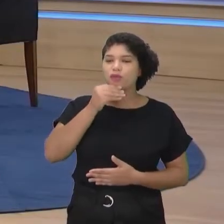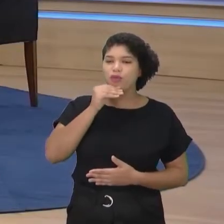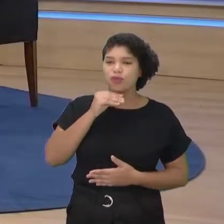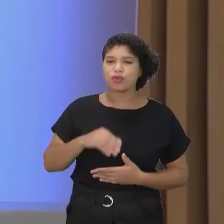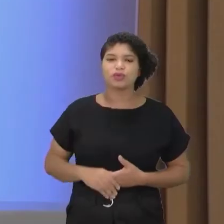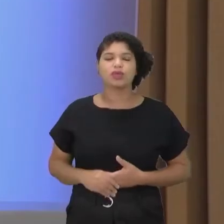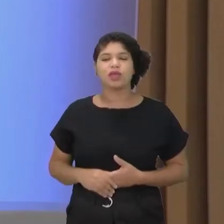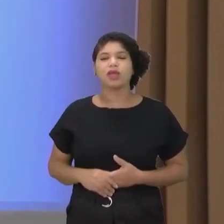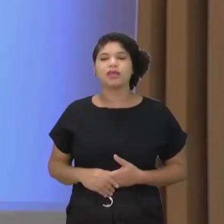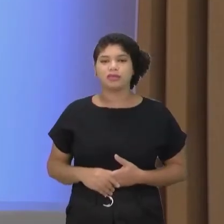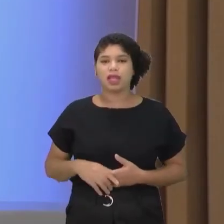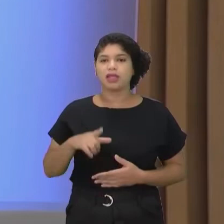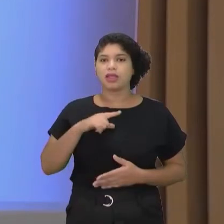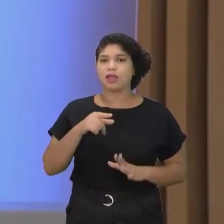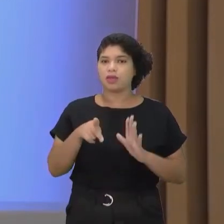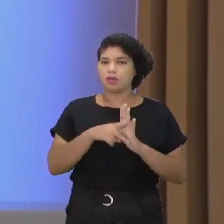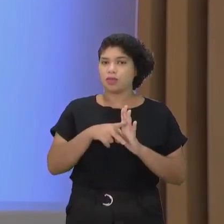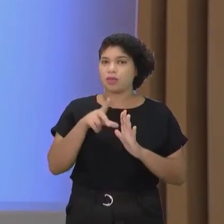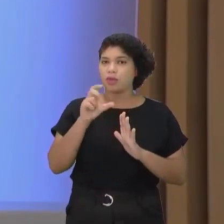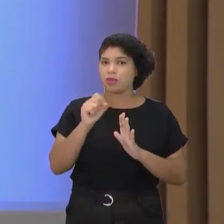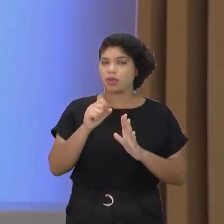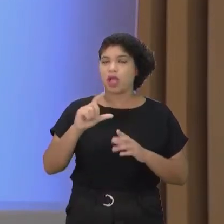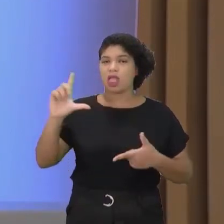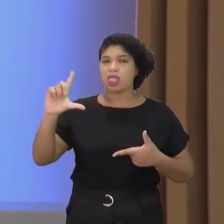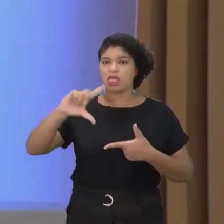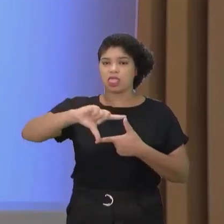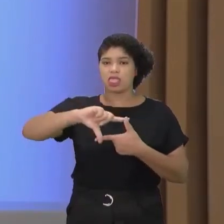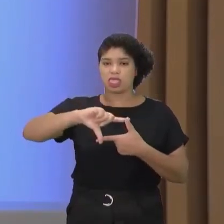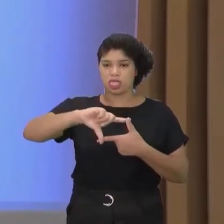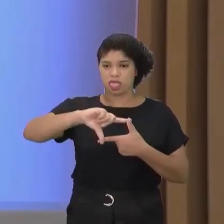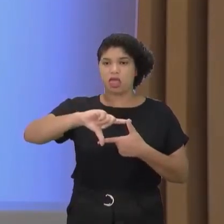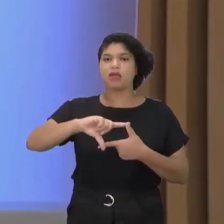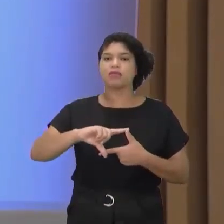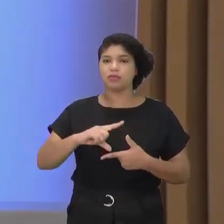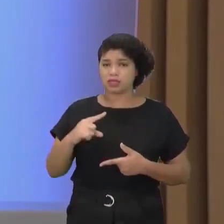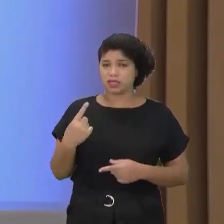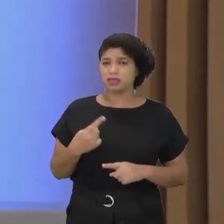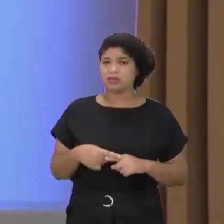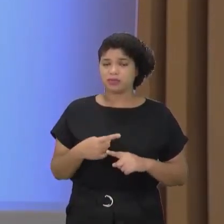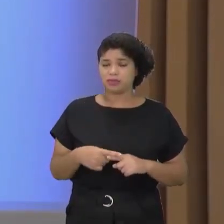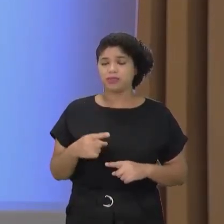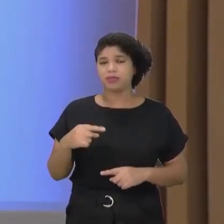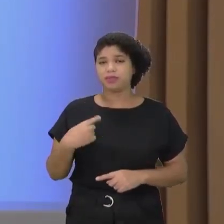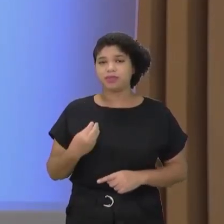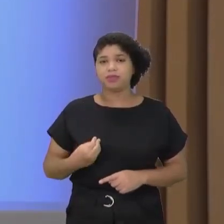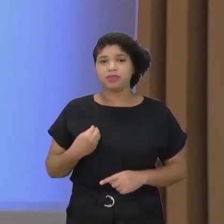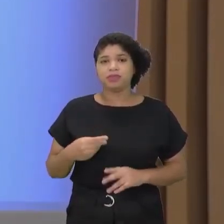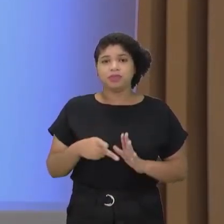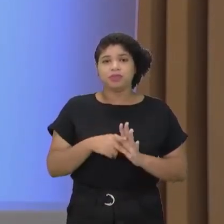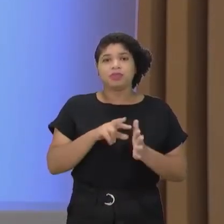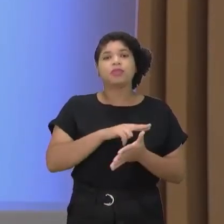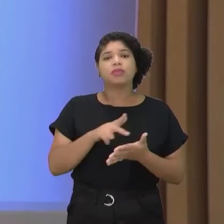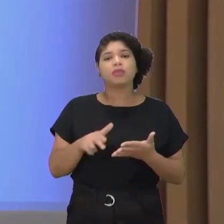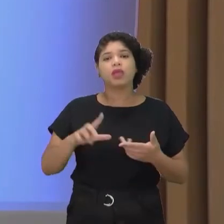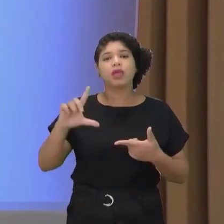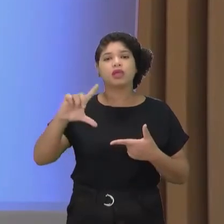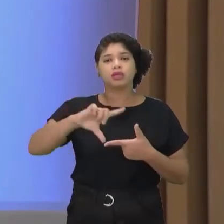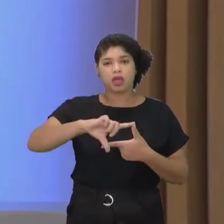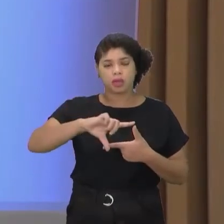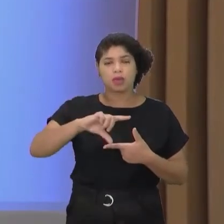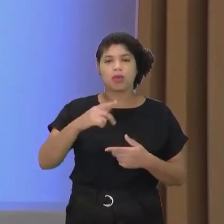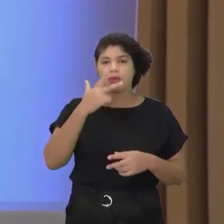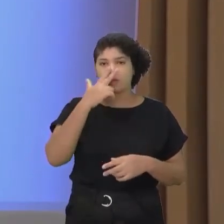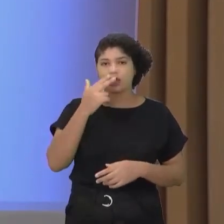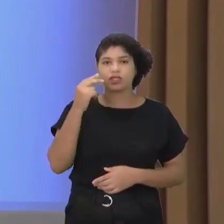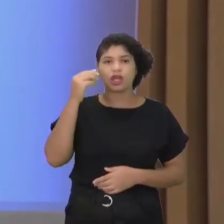com o tabu, né? Então, nós vivemos muitos tabus que nós mesmos nos colocamos, a nossa